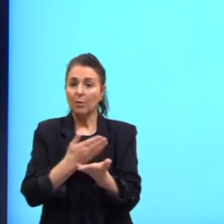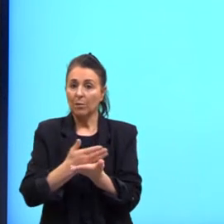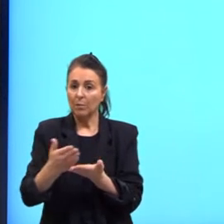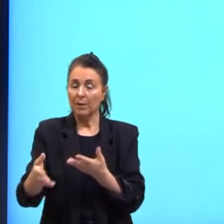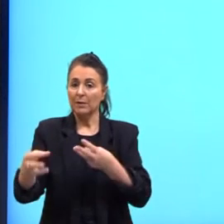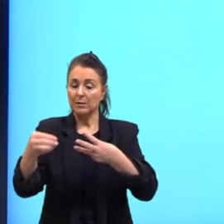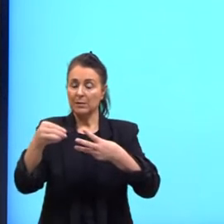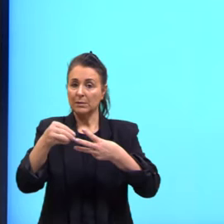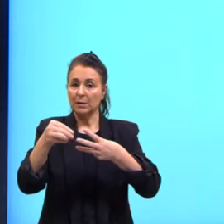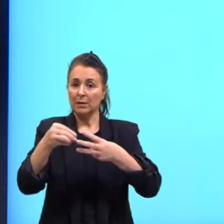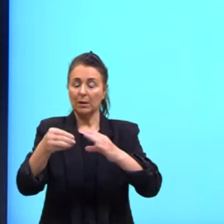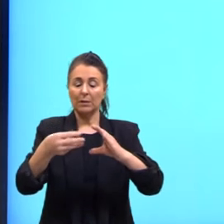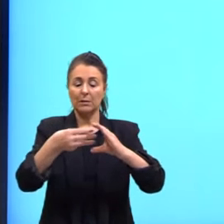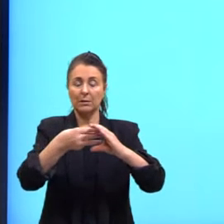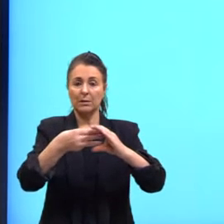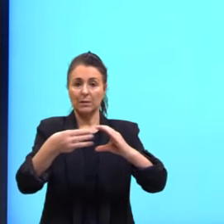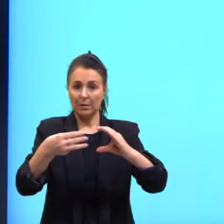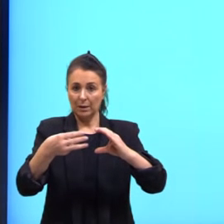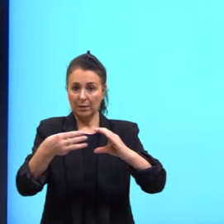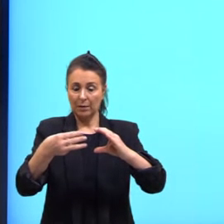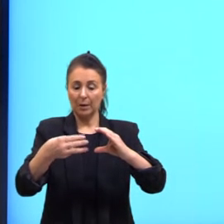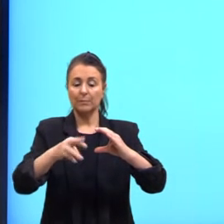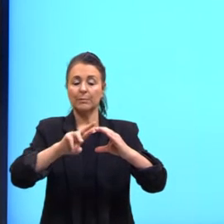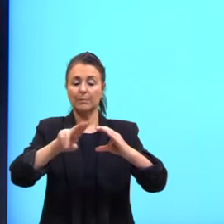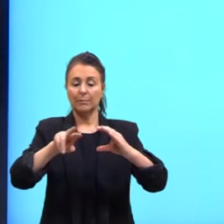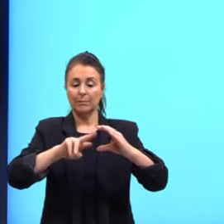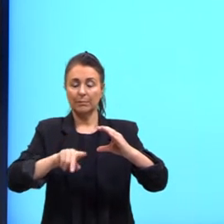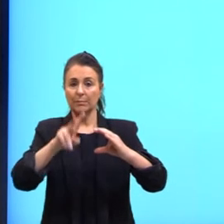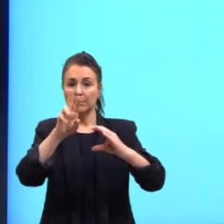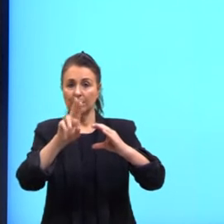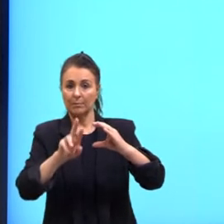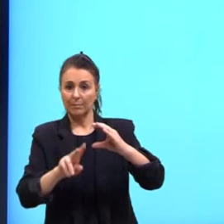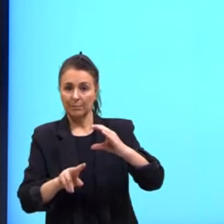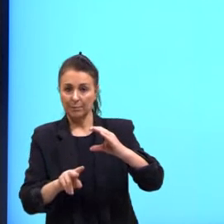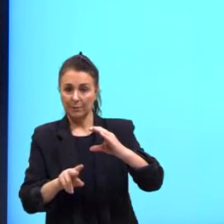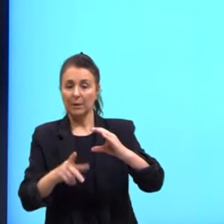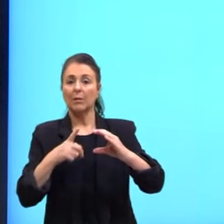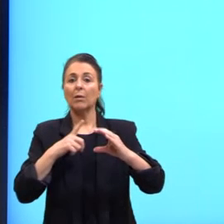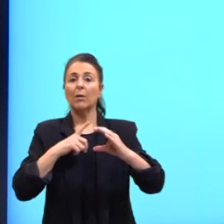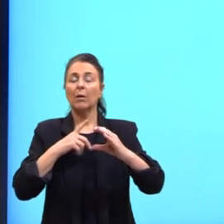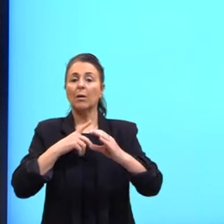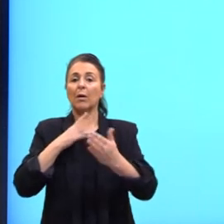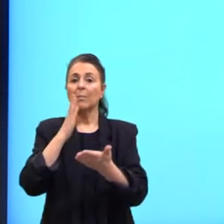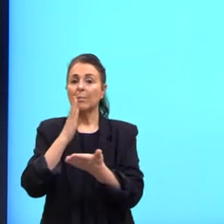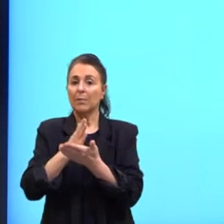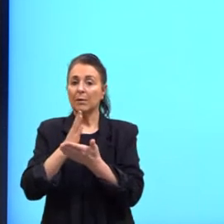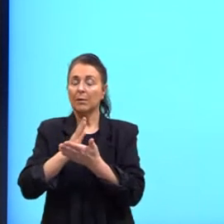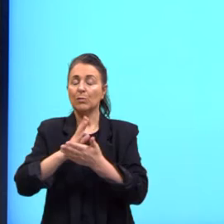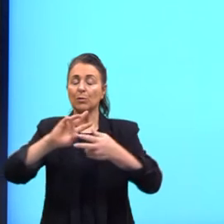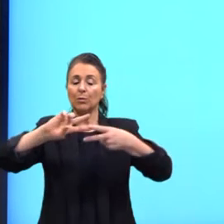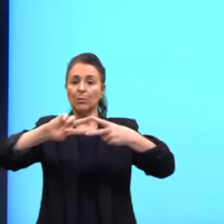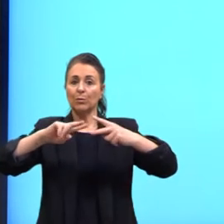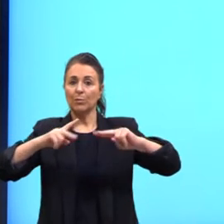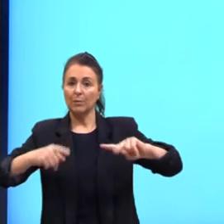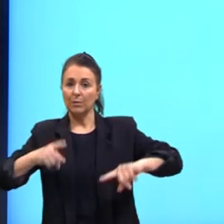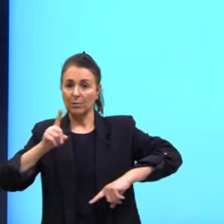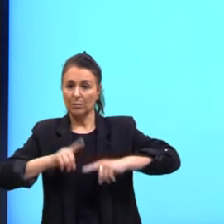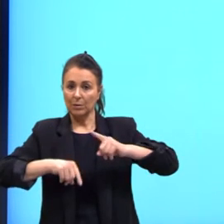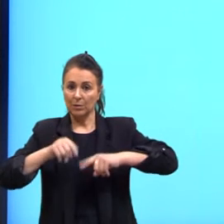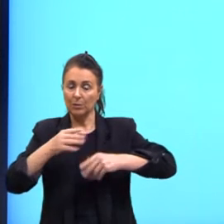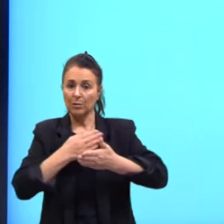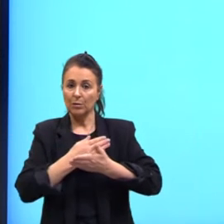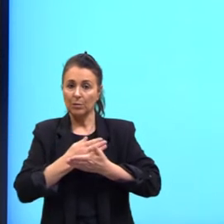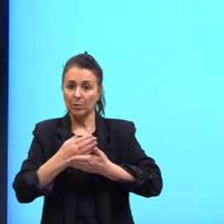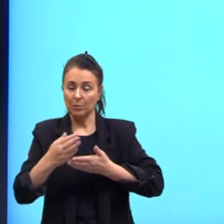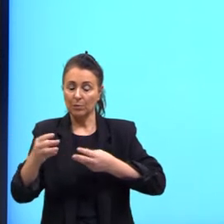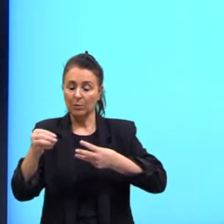células haplóides quatro células n com metade do material genético então que começou